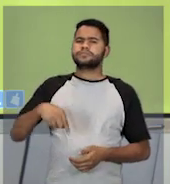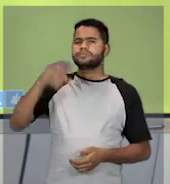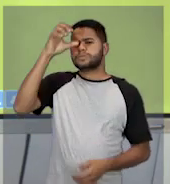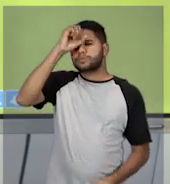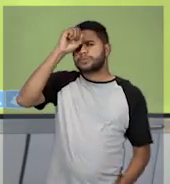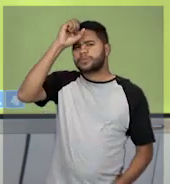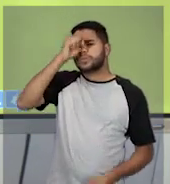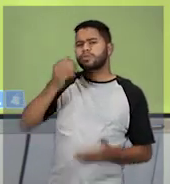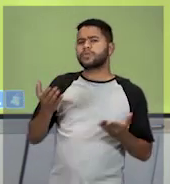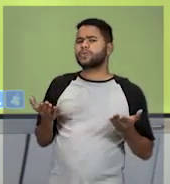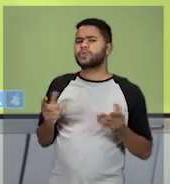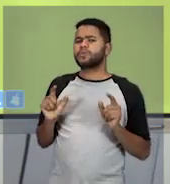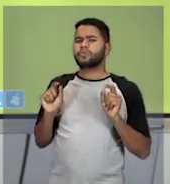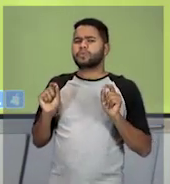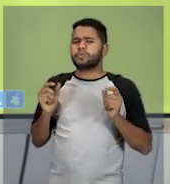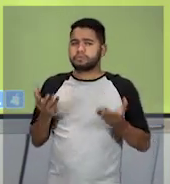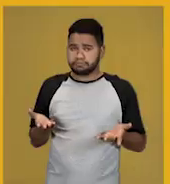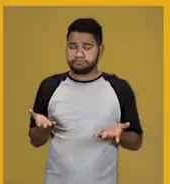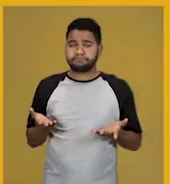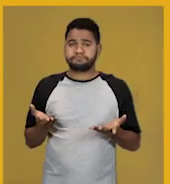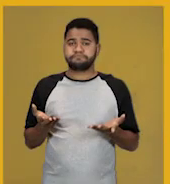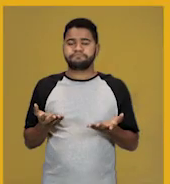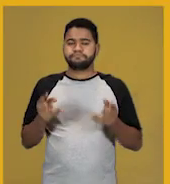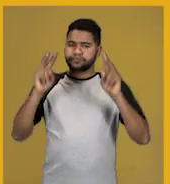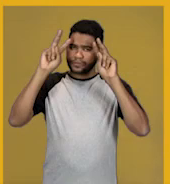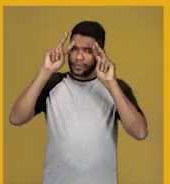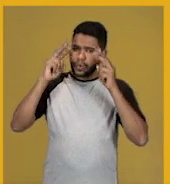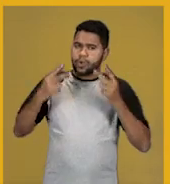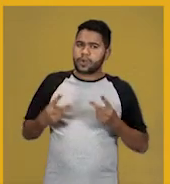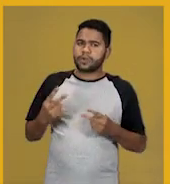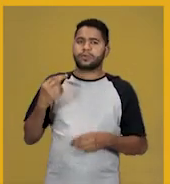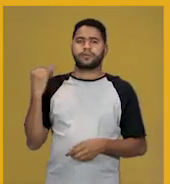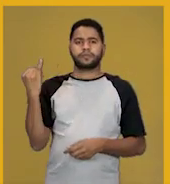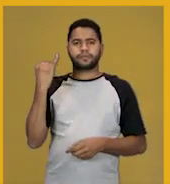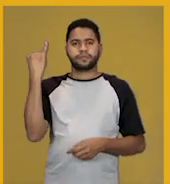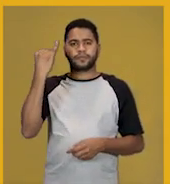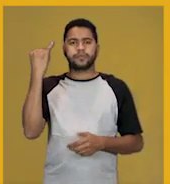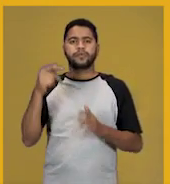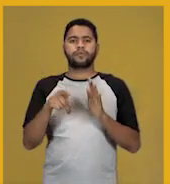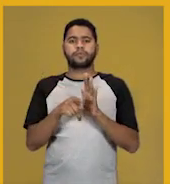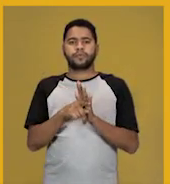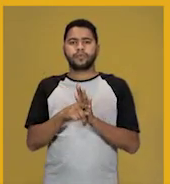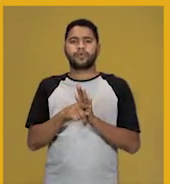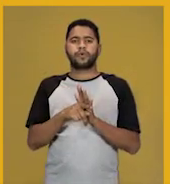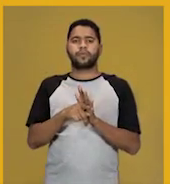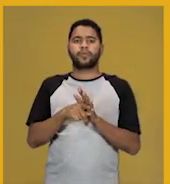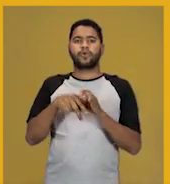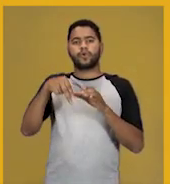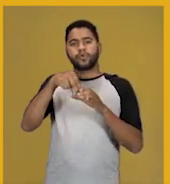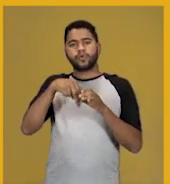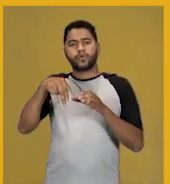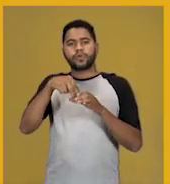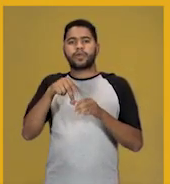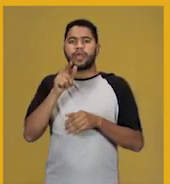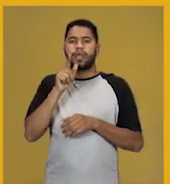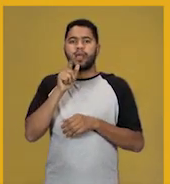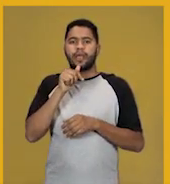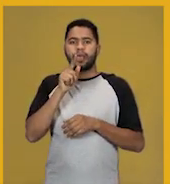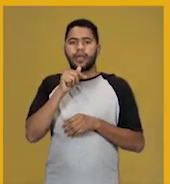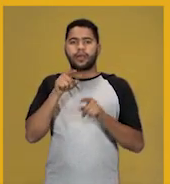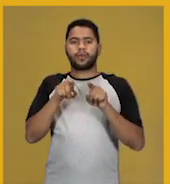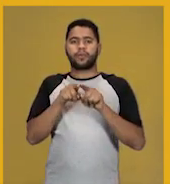aula de hoje, estudante? Iremos reconhecer a importância da passagem de nutrientes e água do